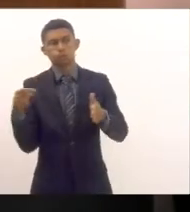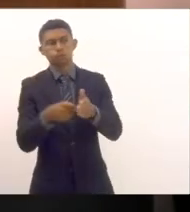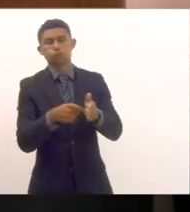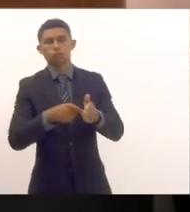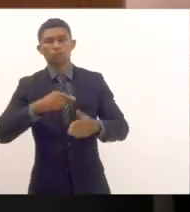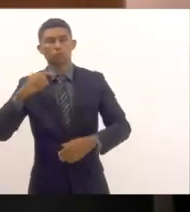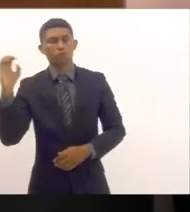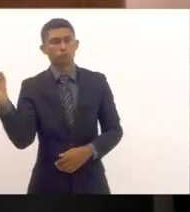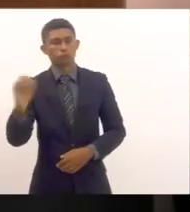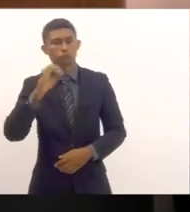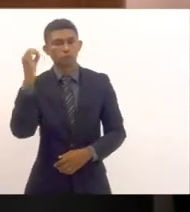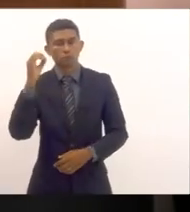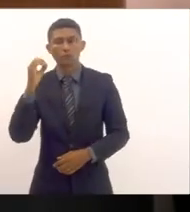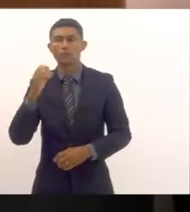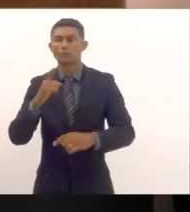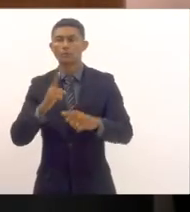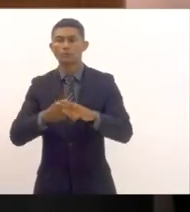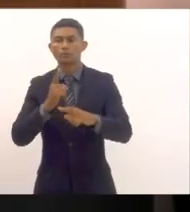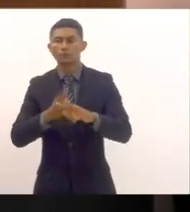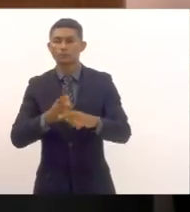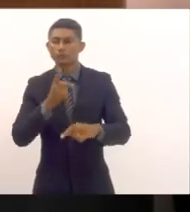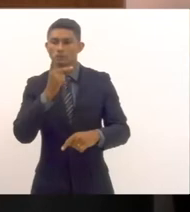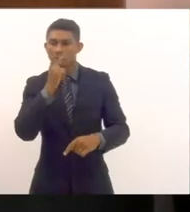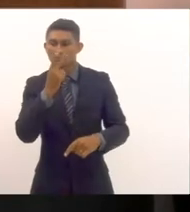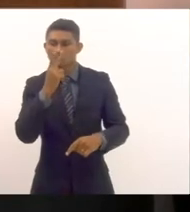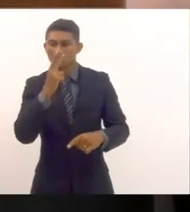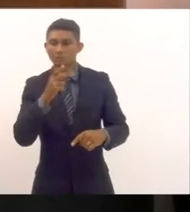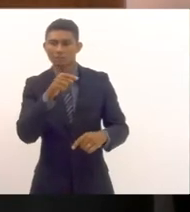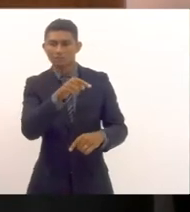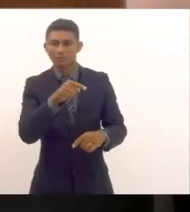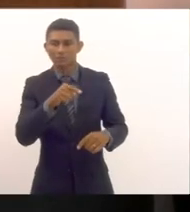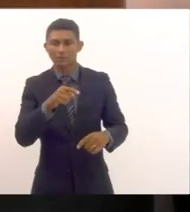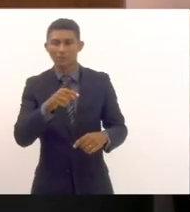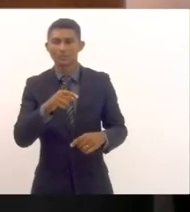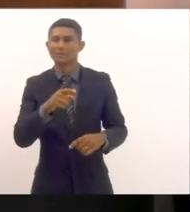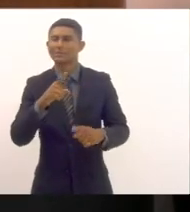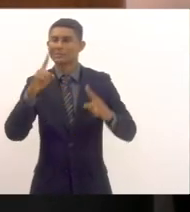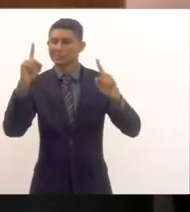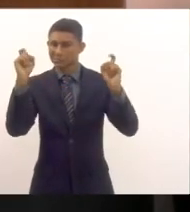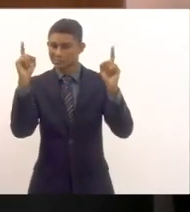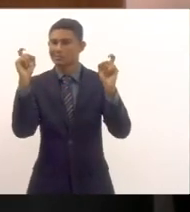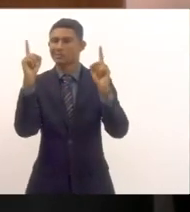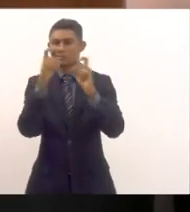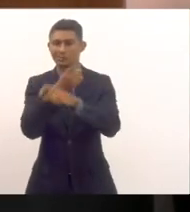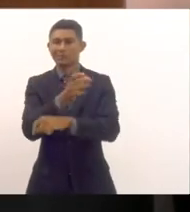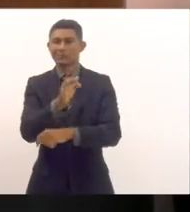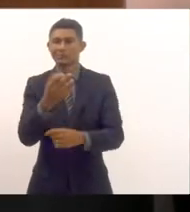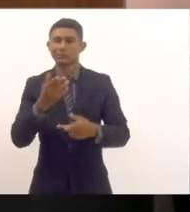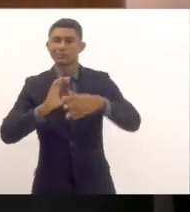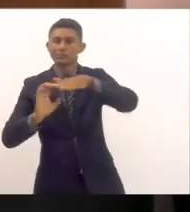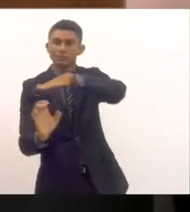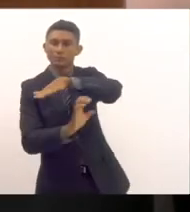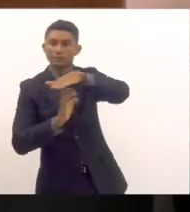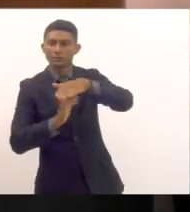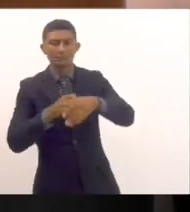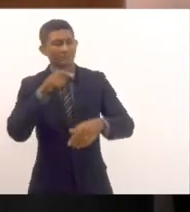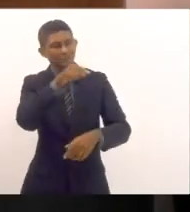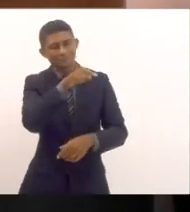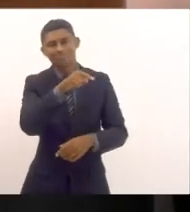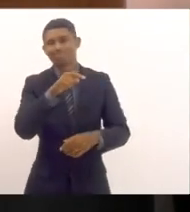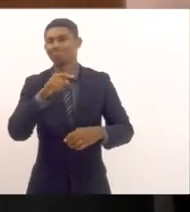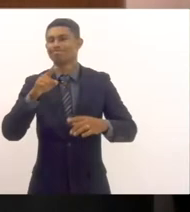grave de ação e omissão de corpos de dificuldade dificultaria a empresa concessionária